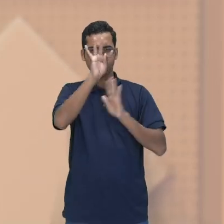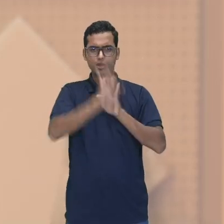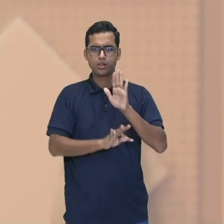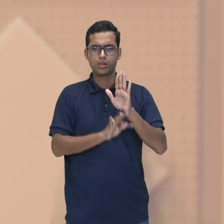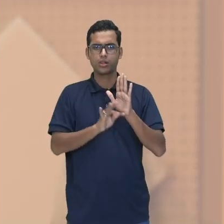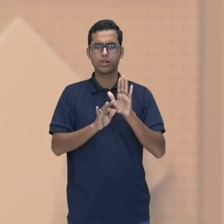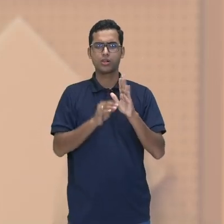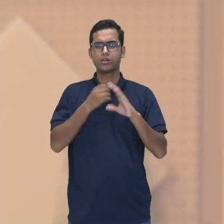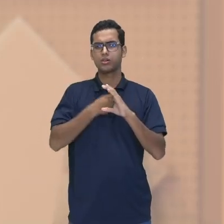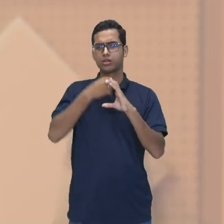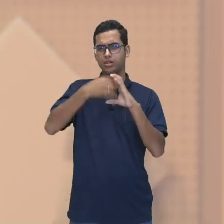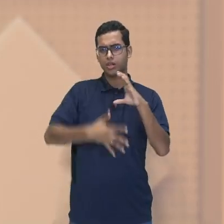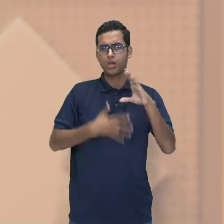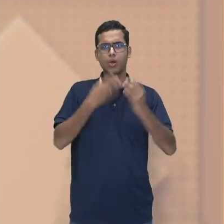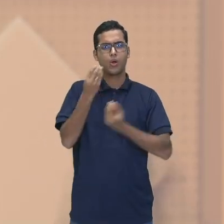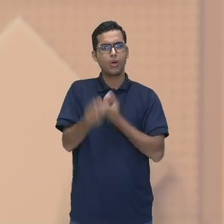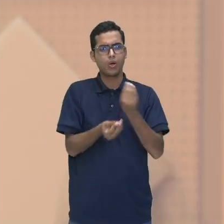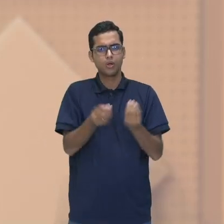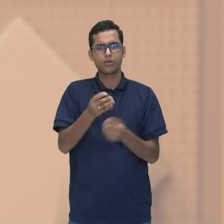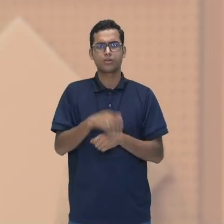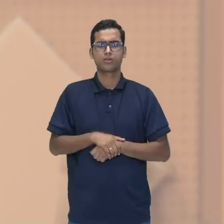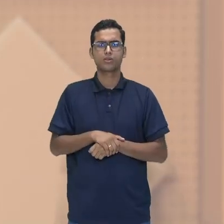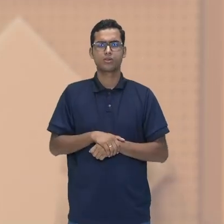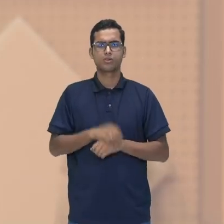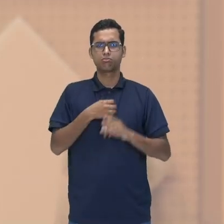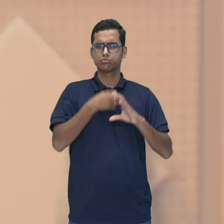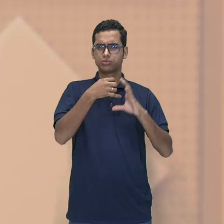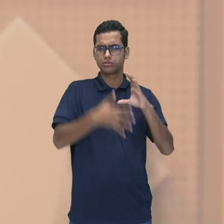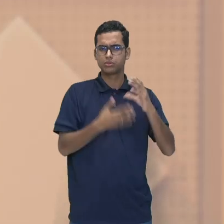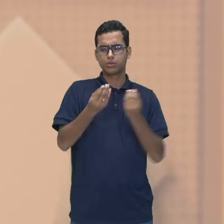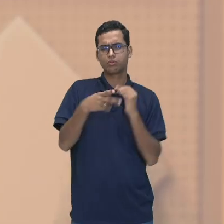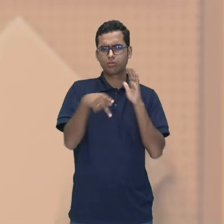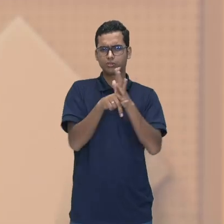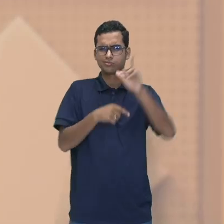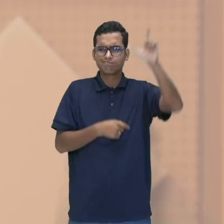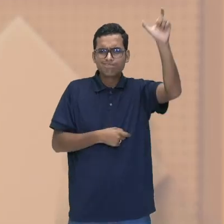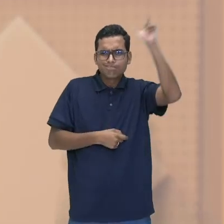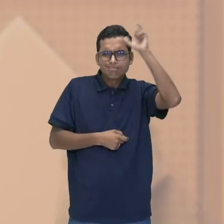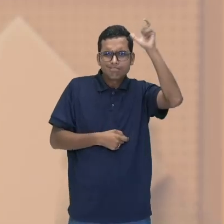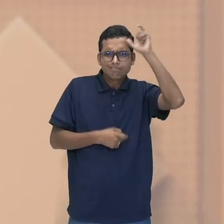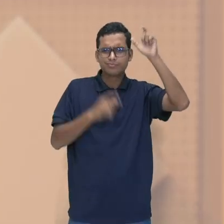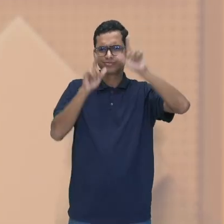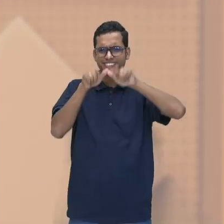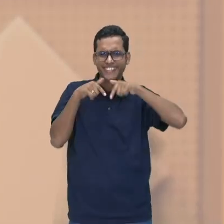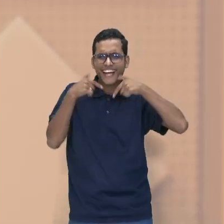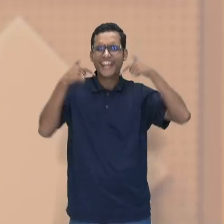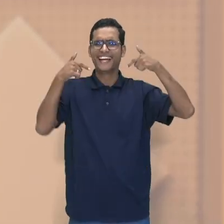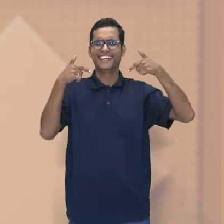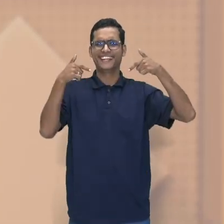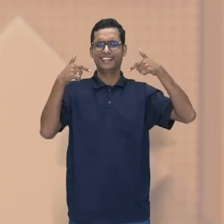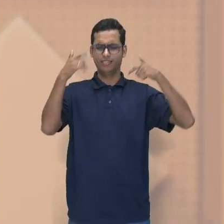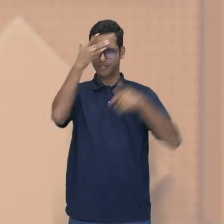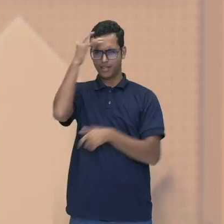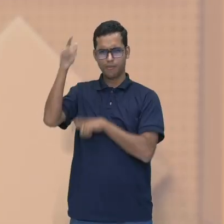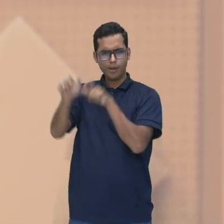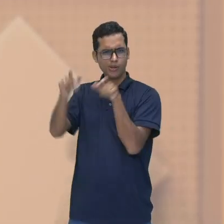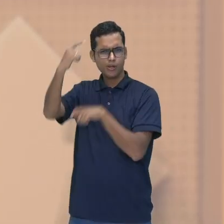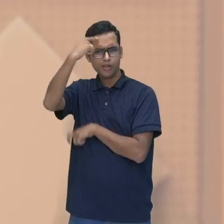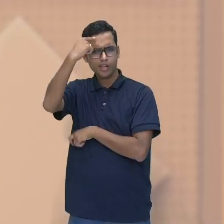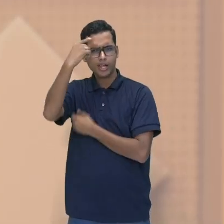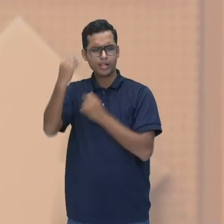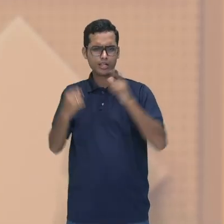eram caracterizados como se estivessem endemoniados. Mas, professora, o sorriso fazia com que as pessoas pensassem